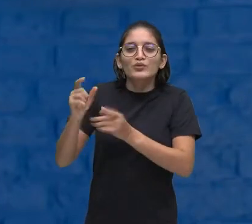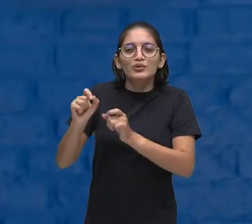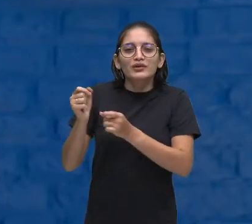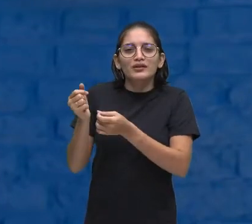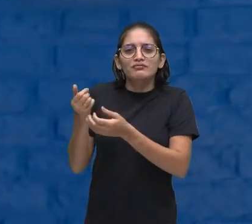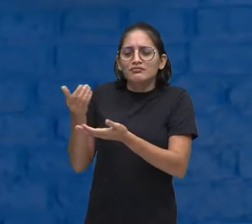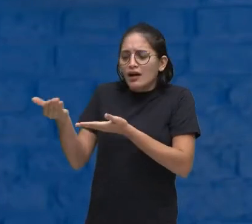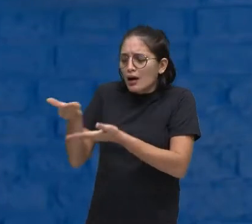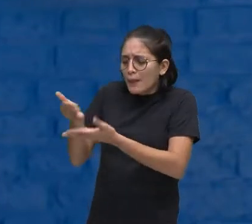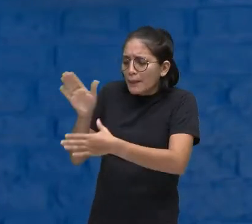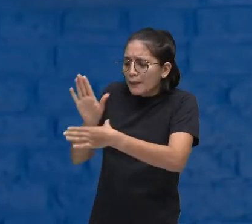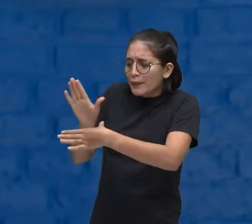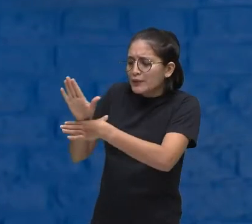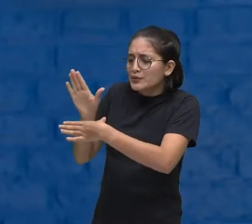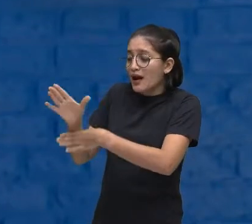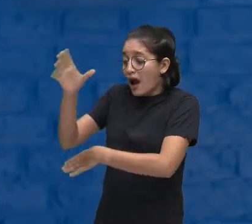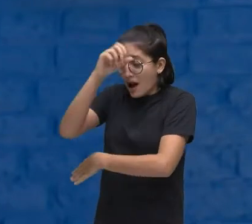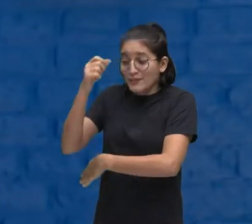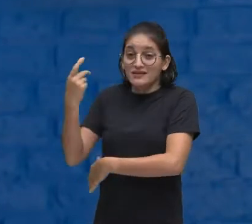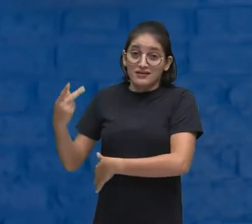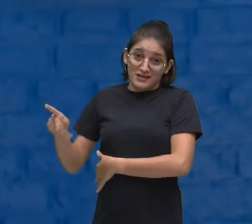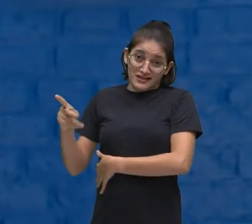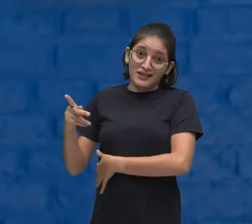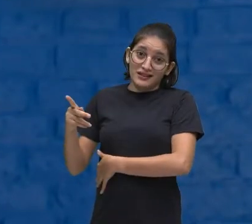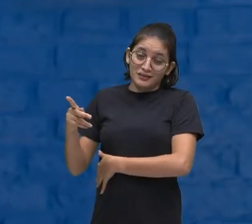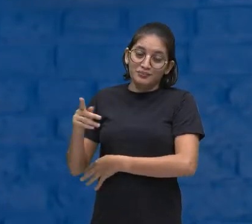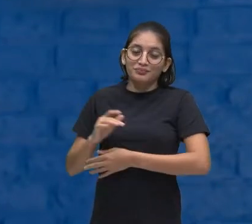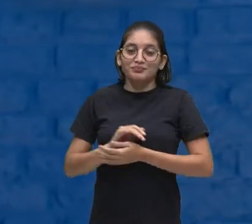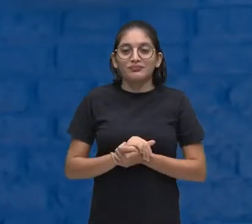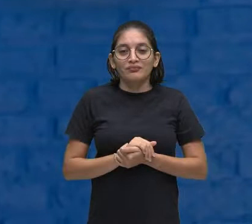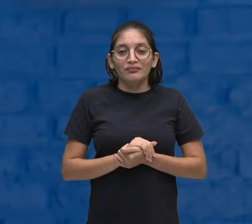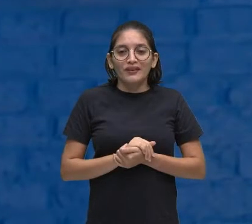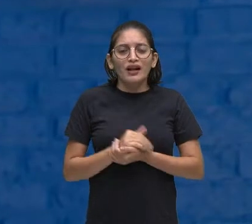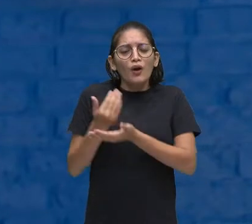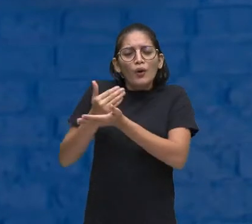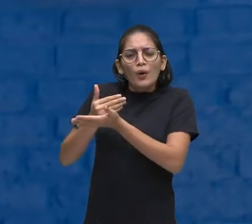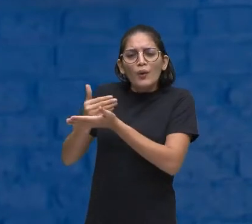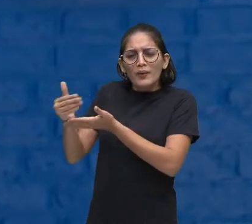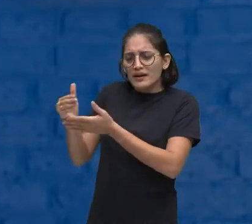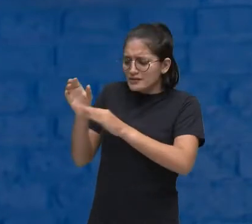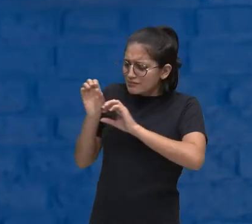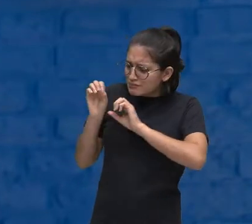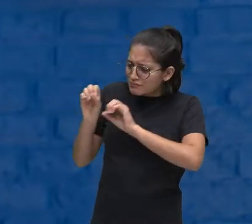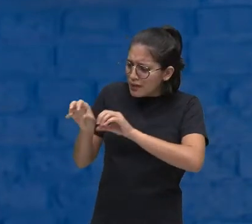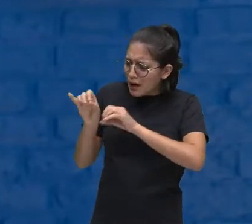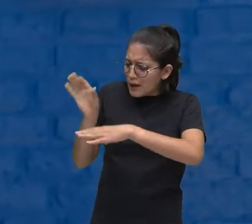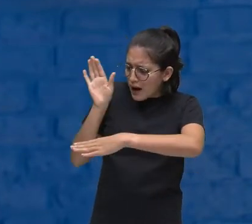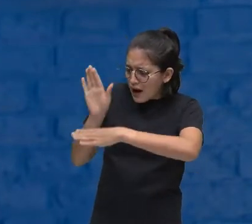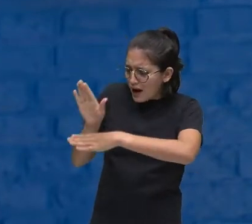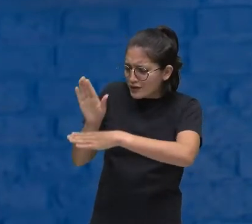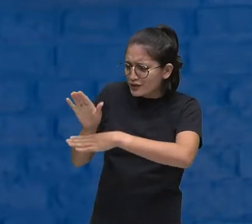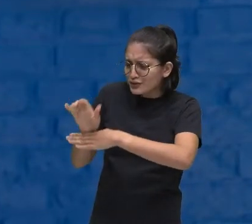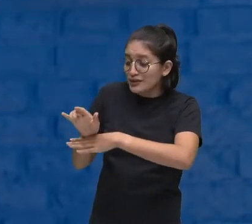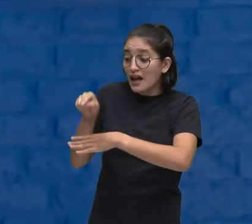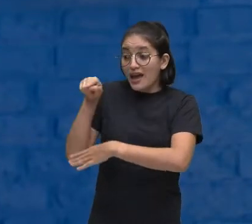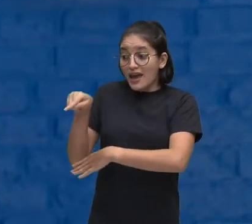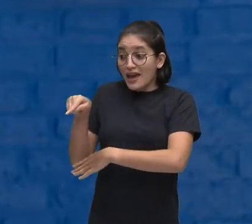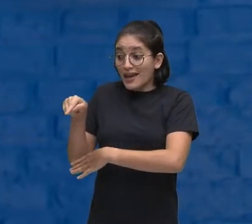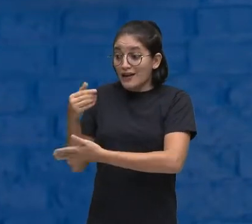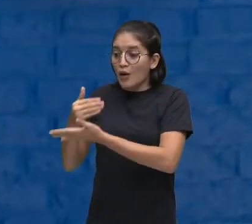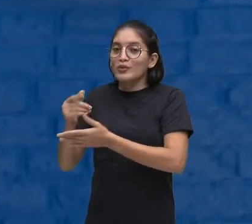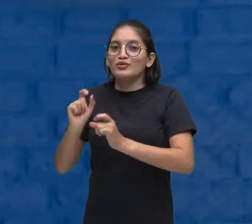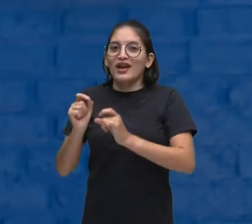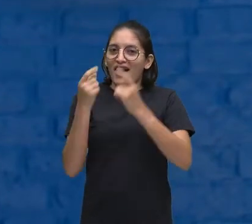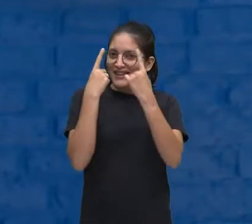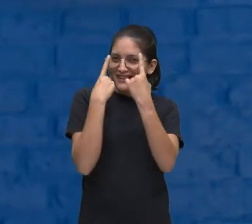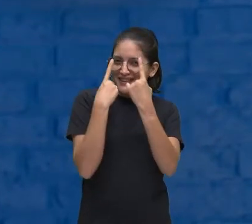também com o aprendizado dele, né? Então, quando ela começa a cooperar com essa atividade, o Ricardo começa a se interessar.